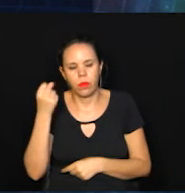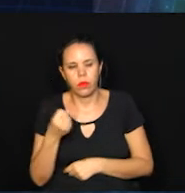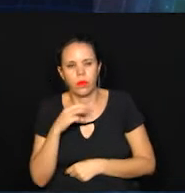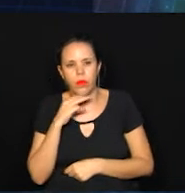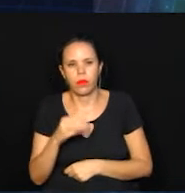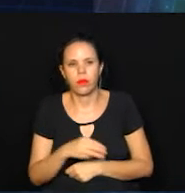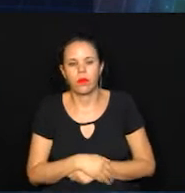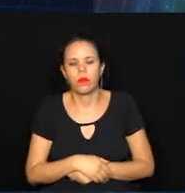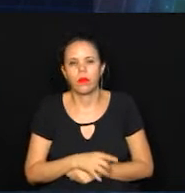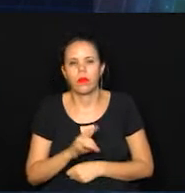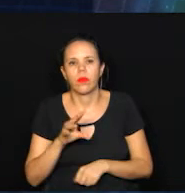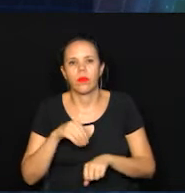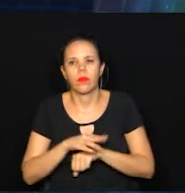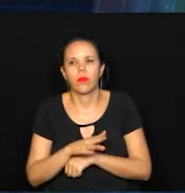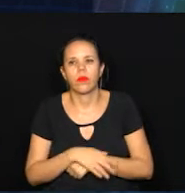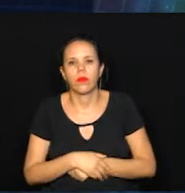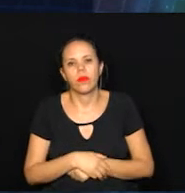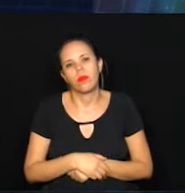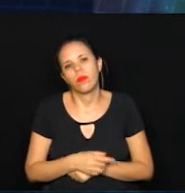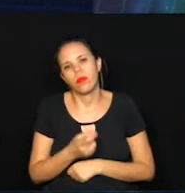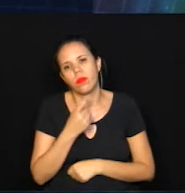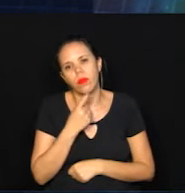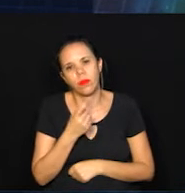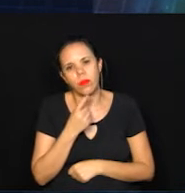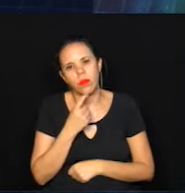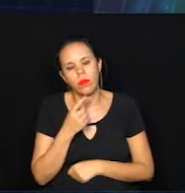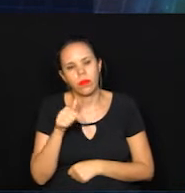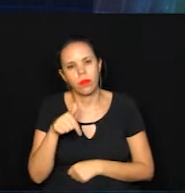março. Só repassando então, Campinas com